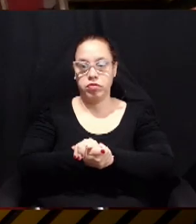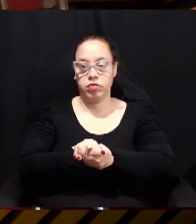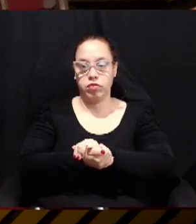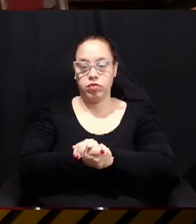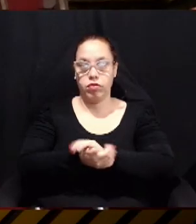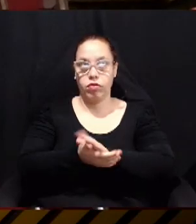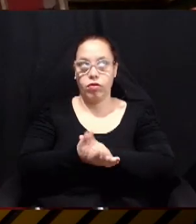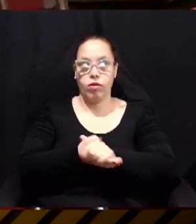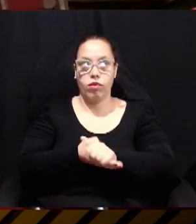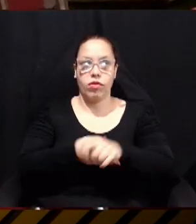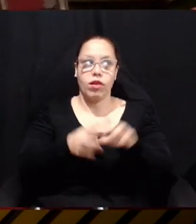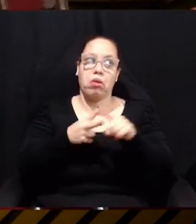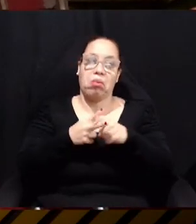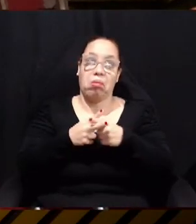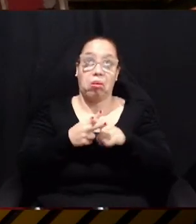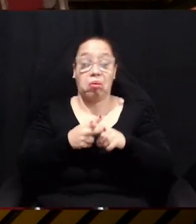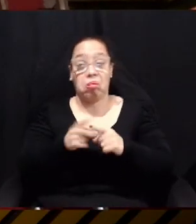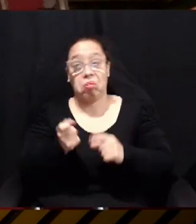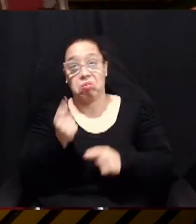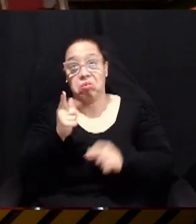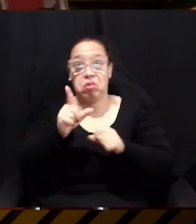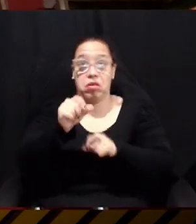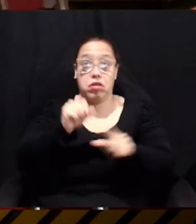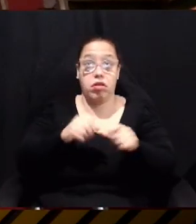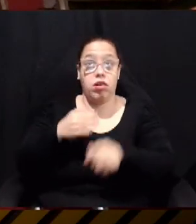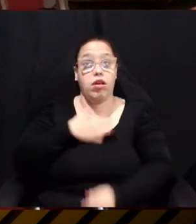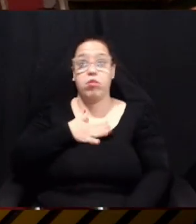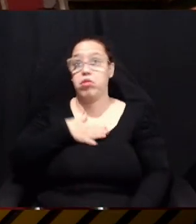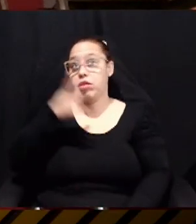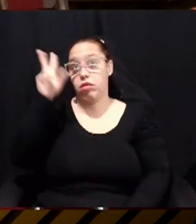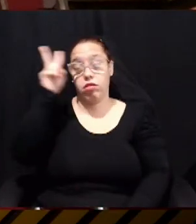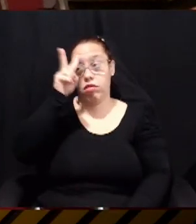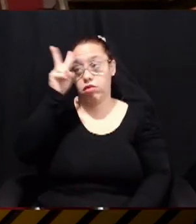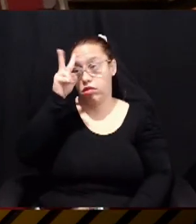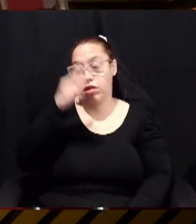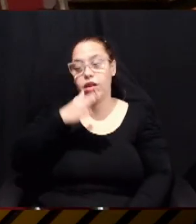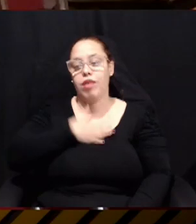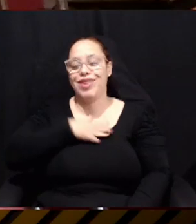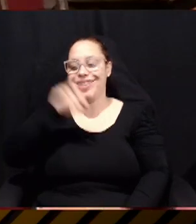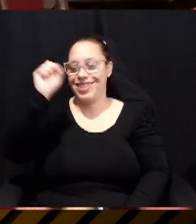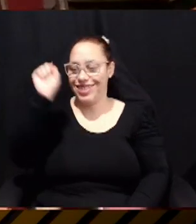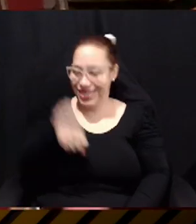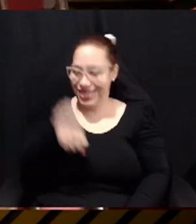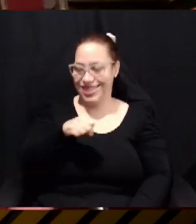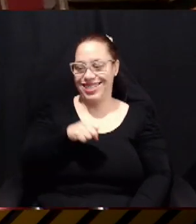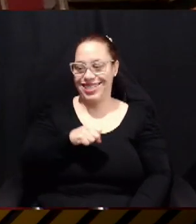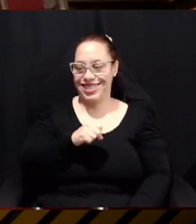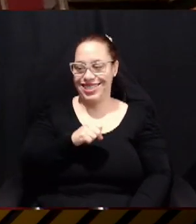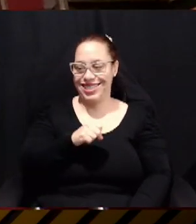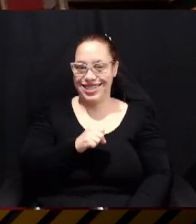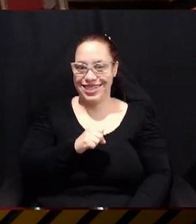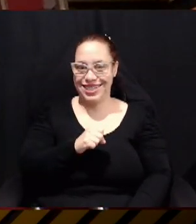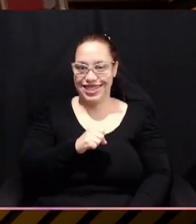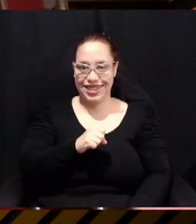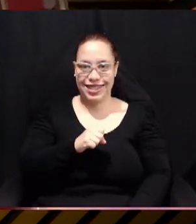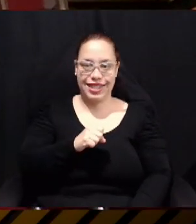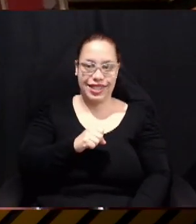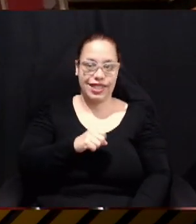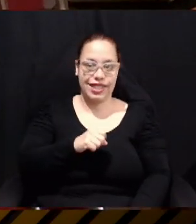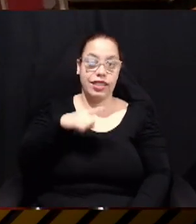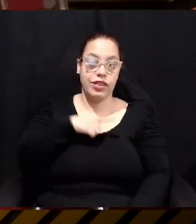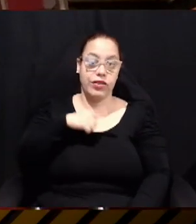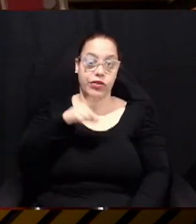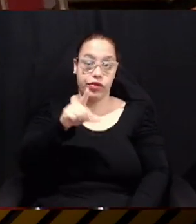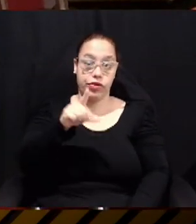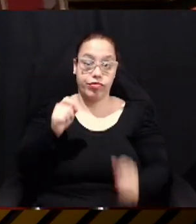engrenagem, assim, sabe? Não eram as minhas histórias, e nesse caso é a minha história. Então, ter ela expandindo desse jeito e tendo